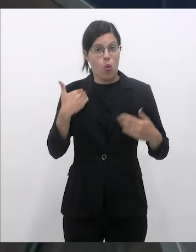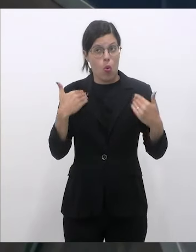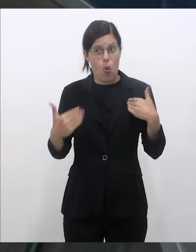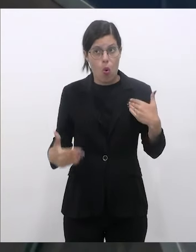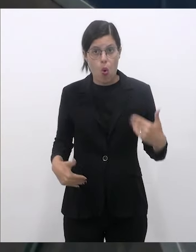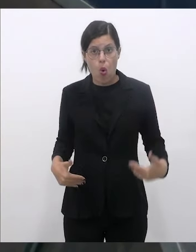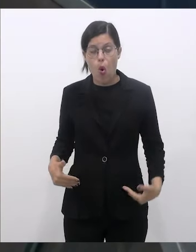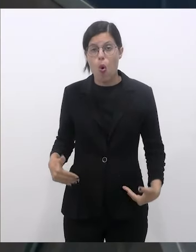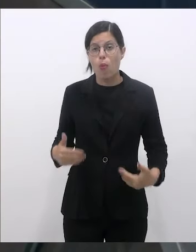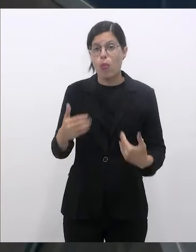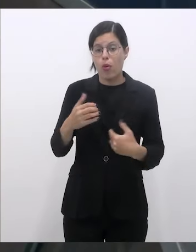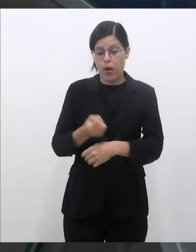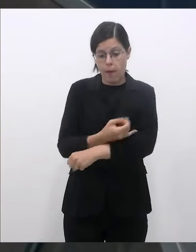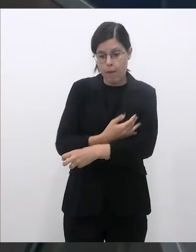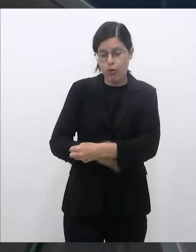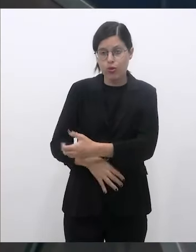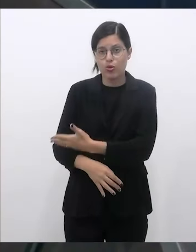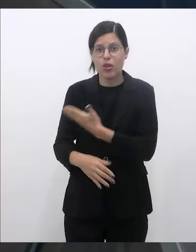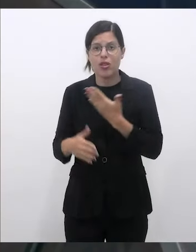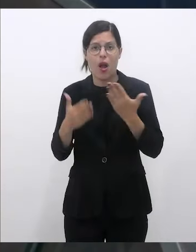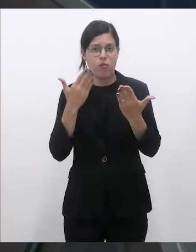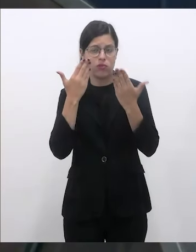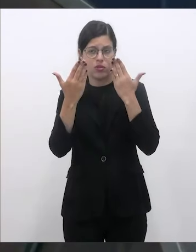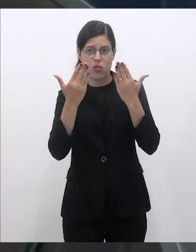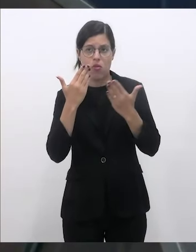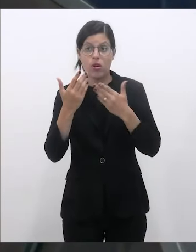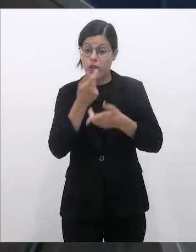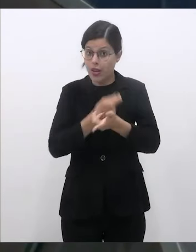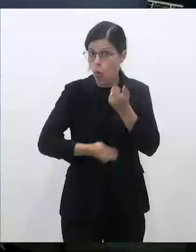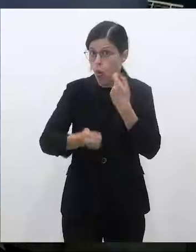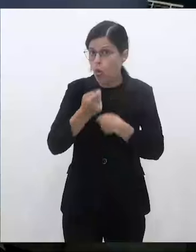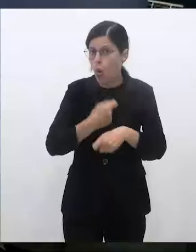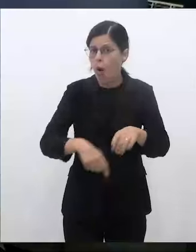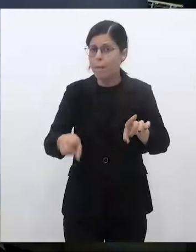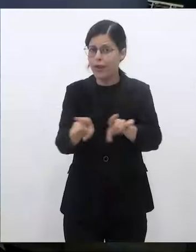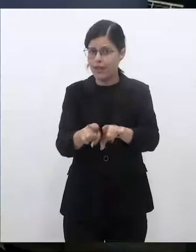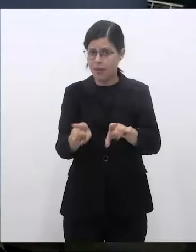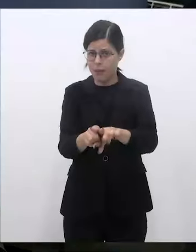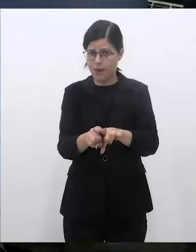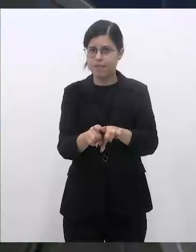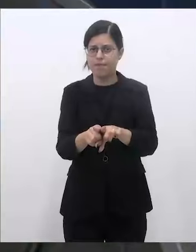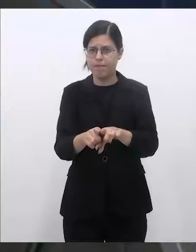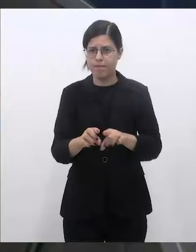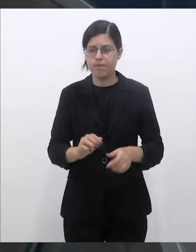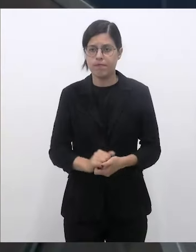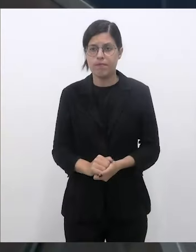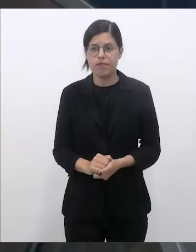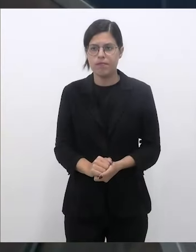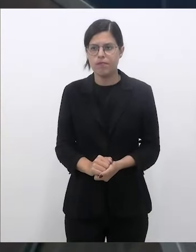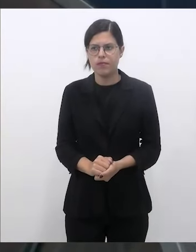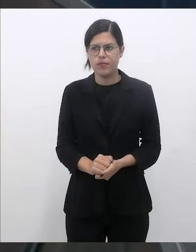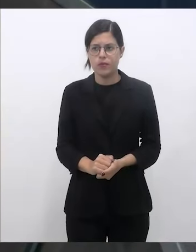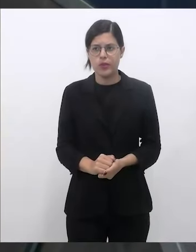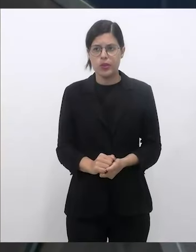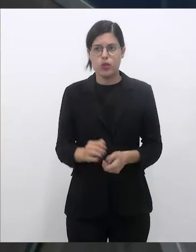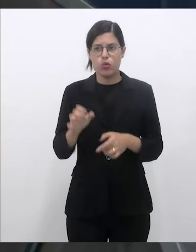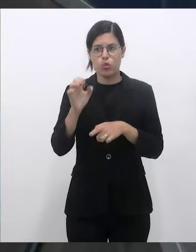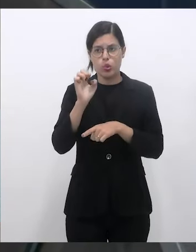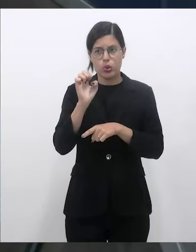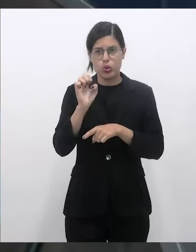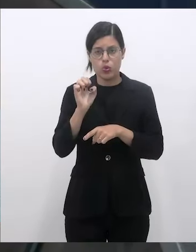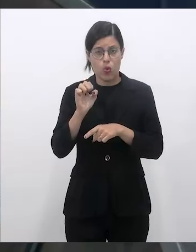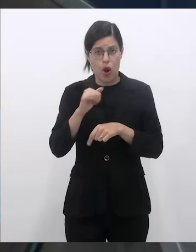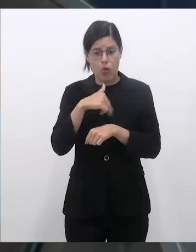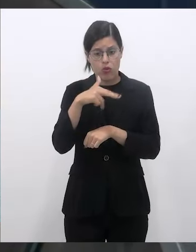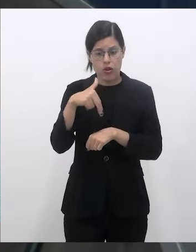emocional, mental e espiritual. E econômica. Econômica total. Então, na verdade, o Estado ele só